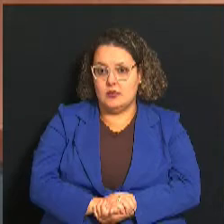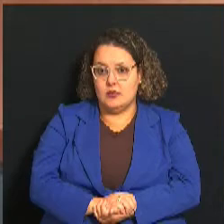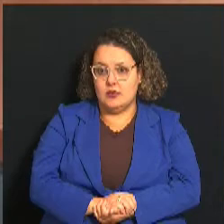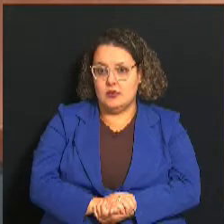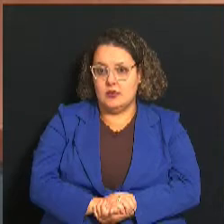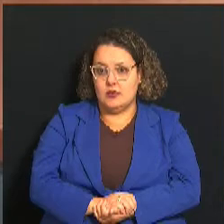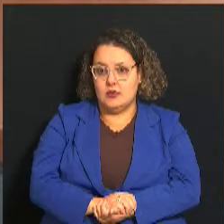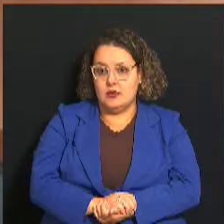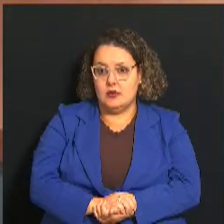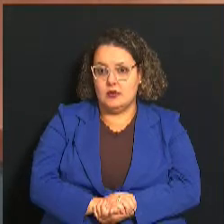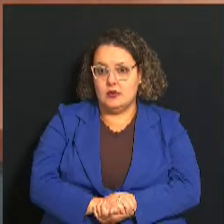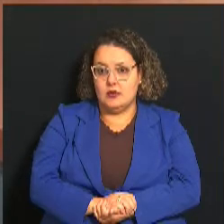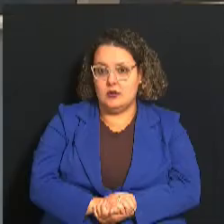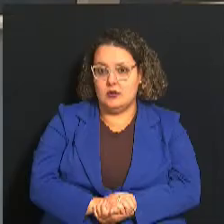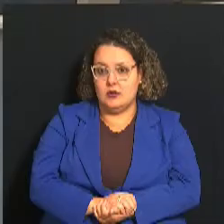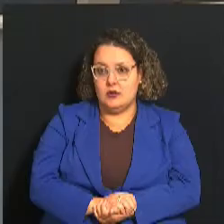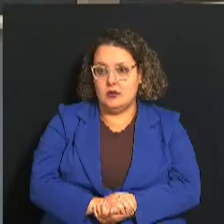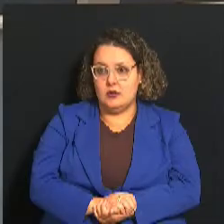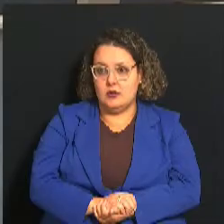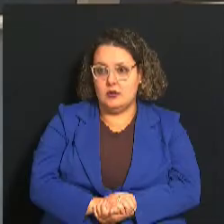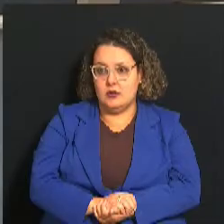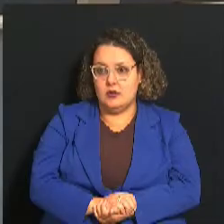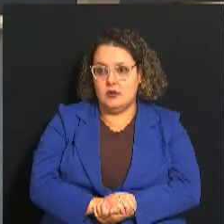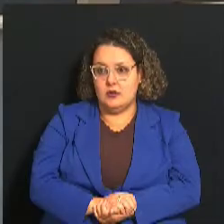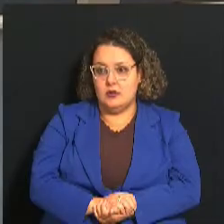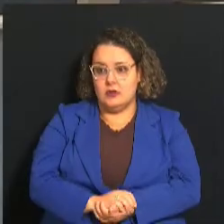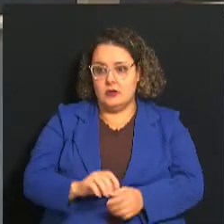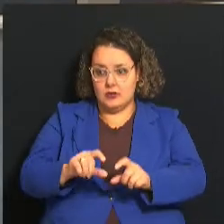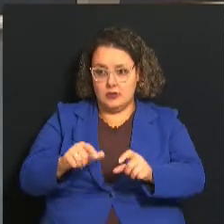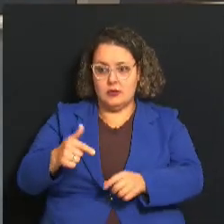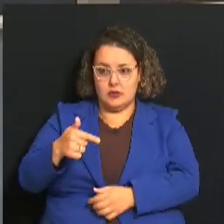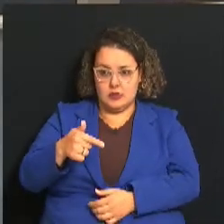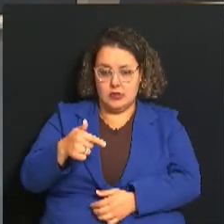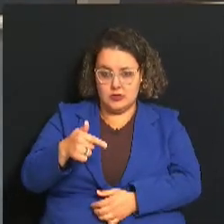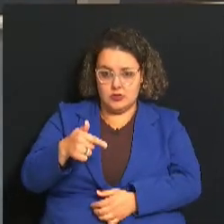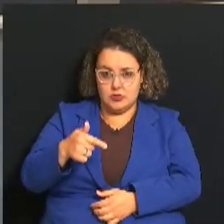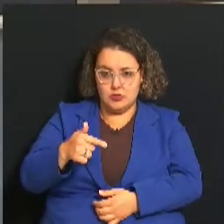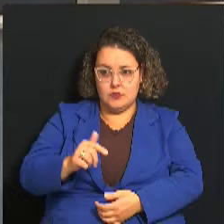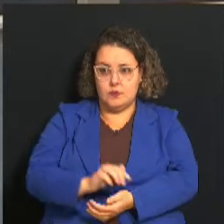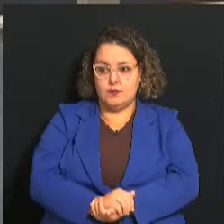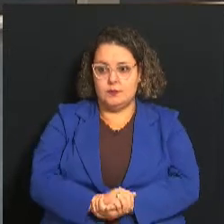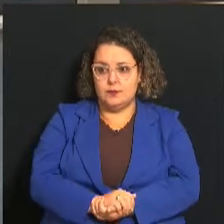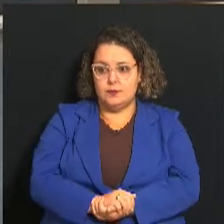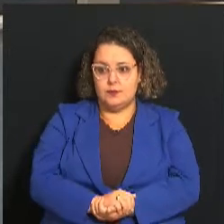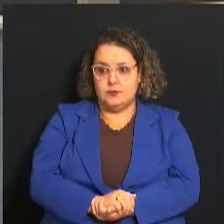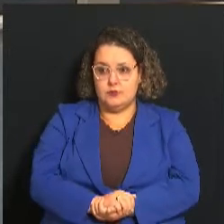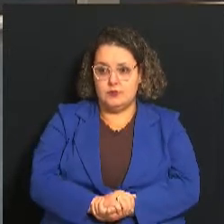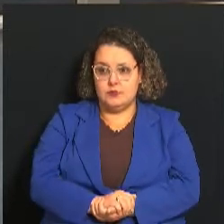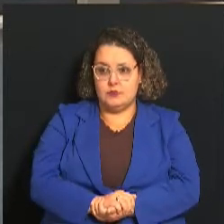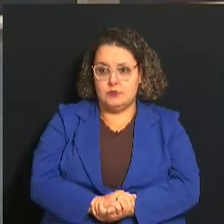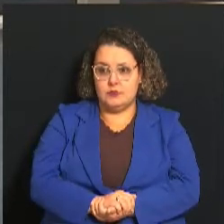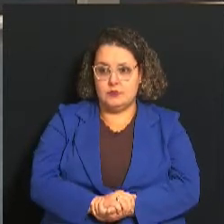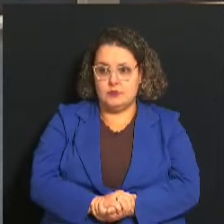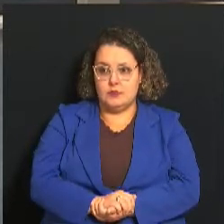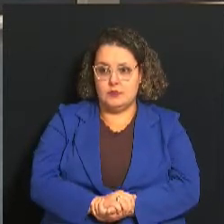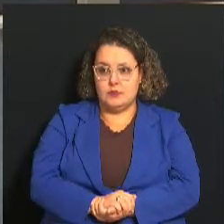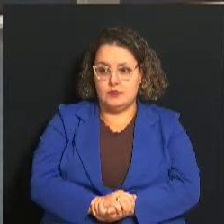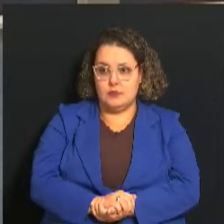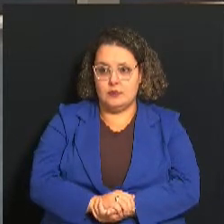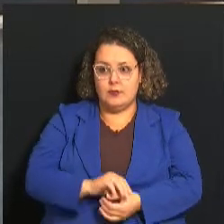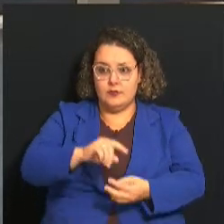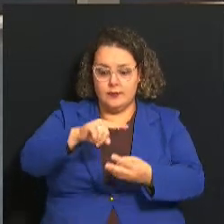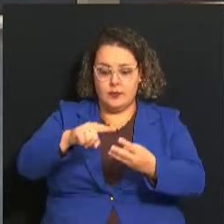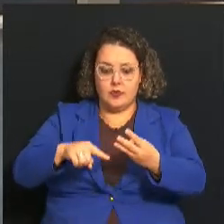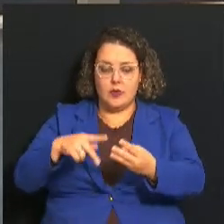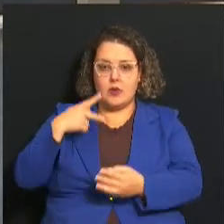Então, no item 7, que é onde determina que tem quais são os vereadores, 3 vereadores